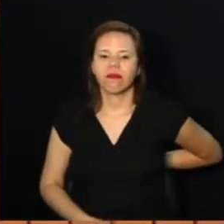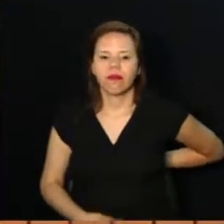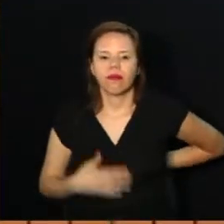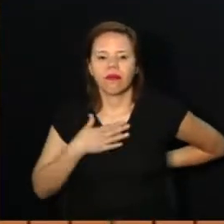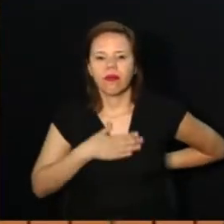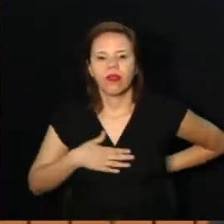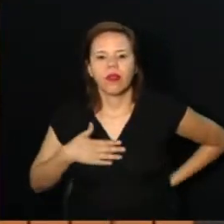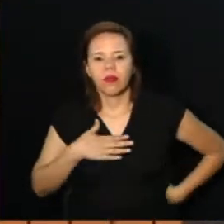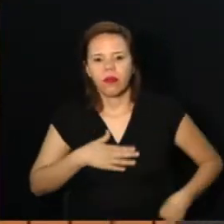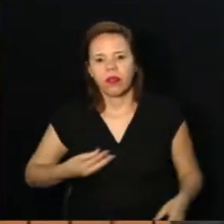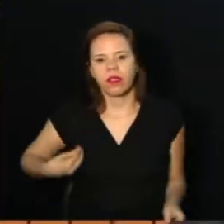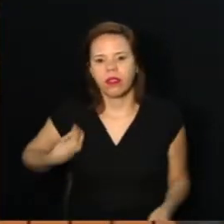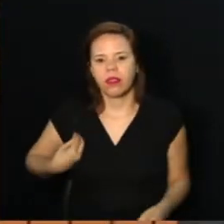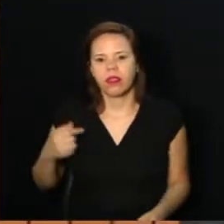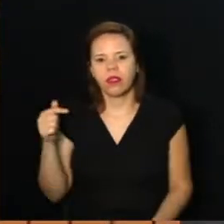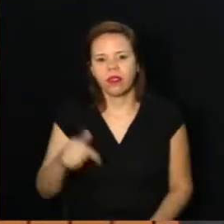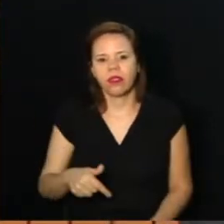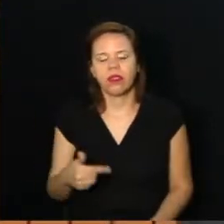prazer estar aqui